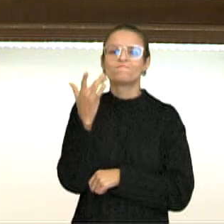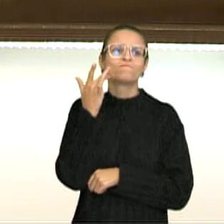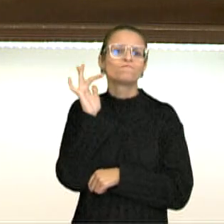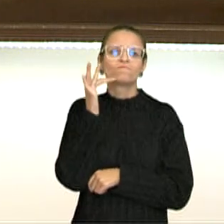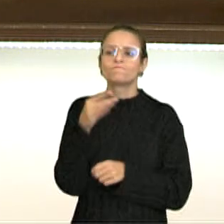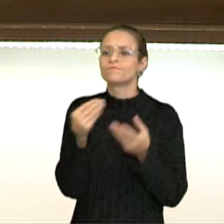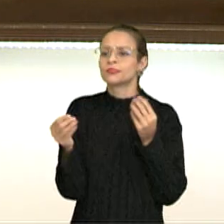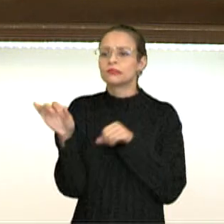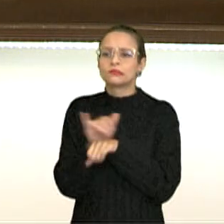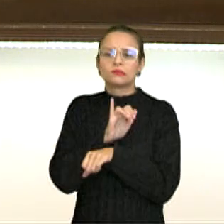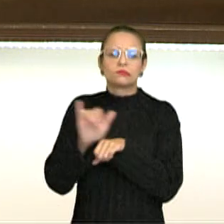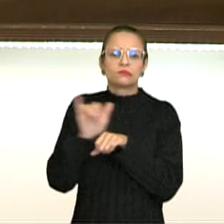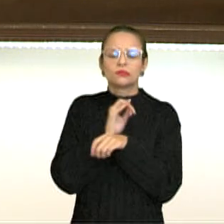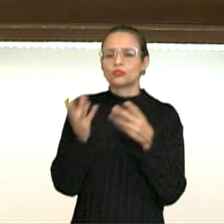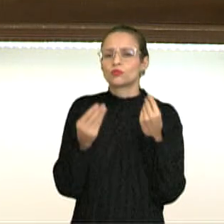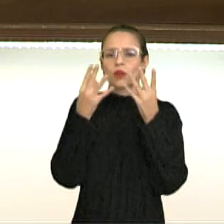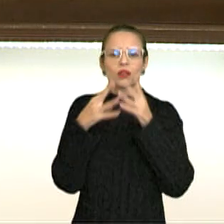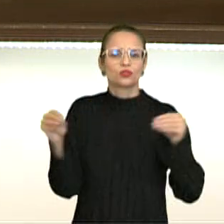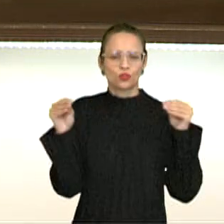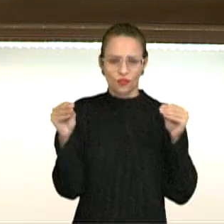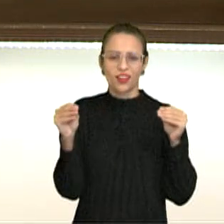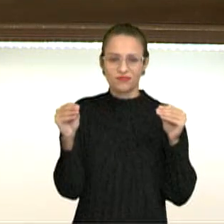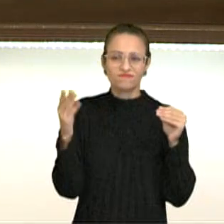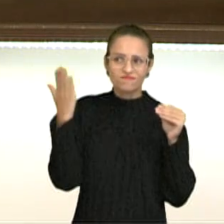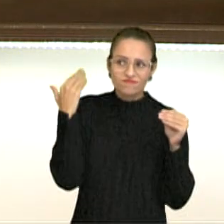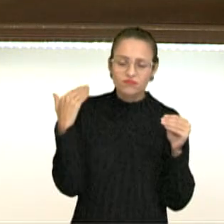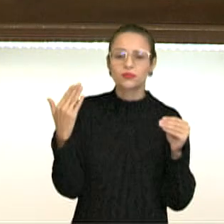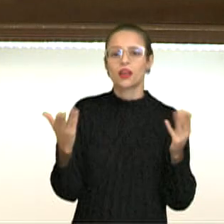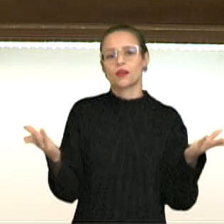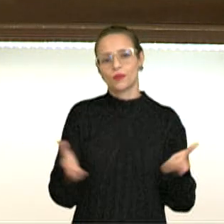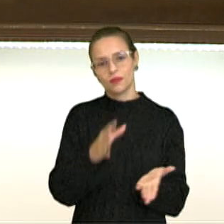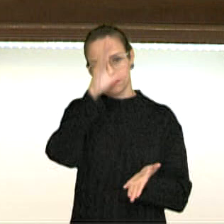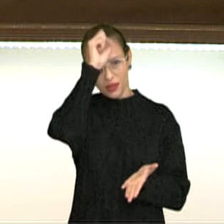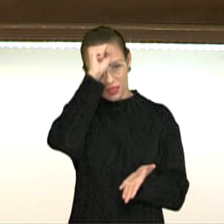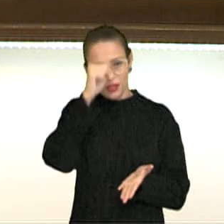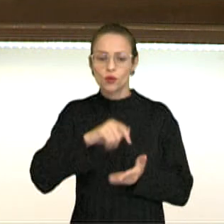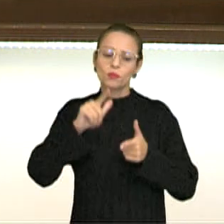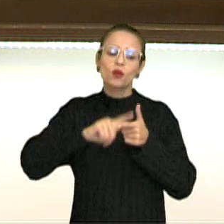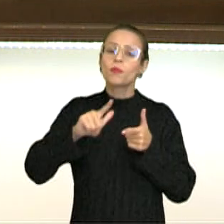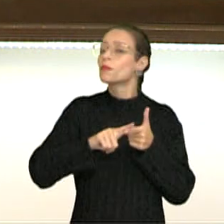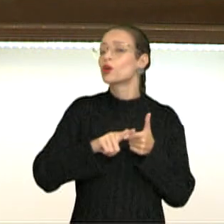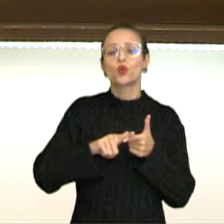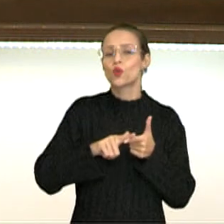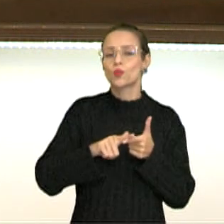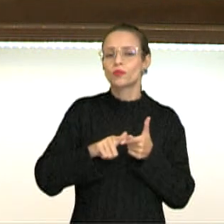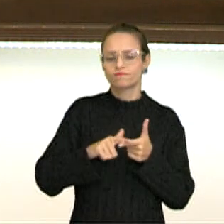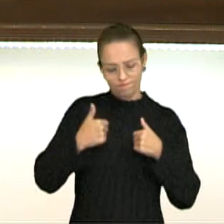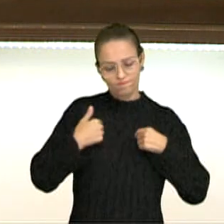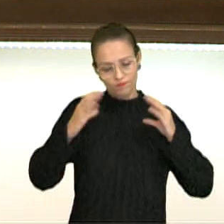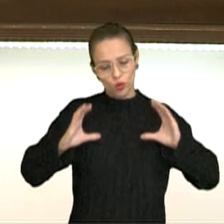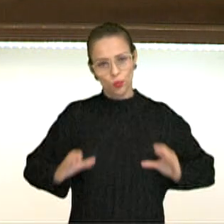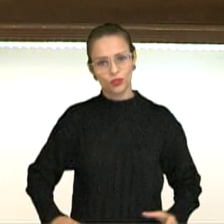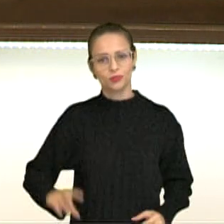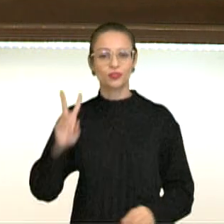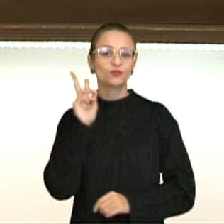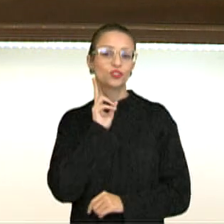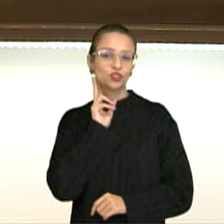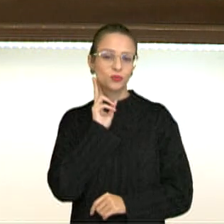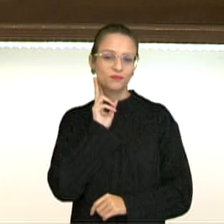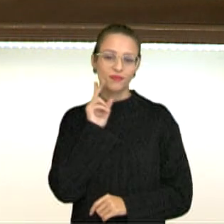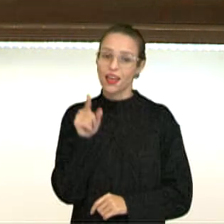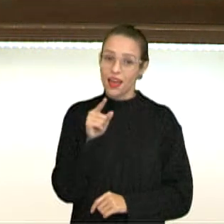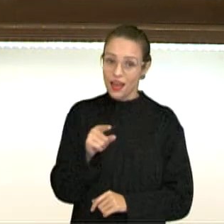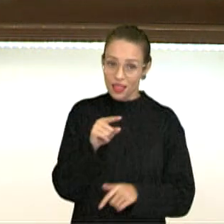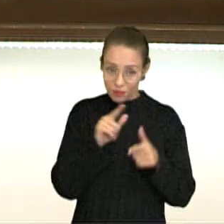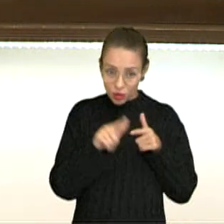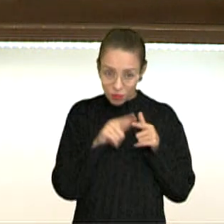alguma coisa que aconteceu com ela lá na infância. E aí hoje ela aprendeu a lidar com os seus problemas se fazendo de vítima. Então ela de fato não lida com o